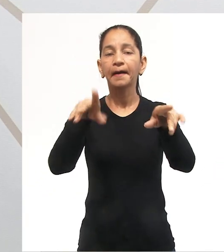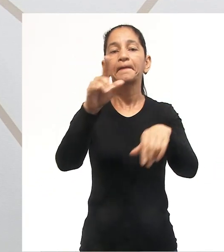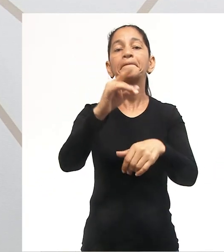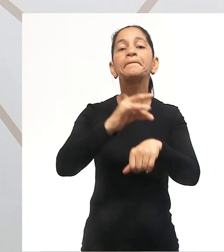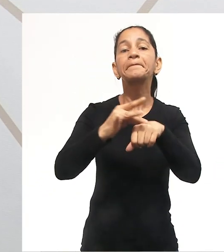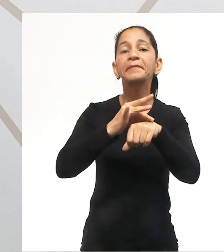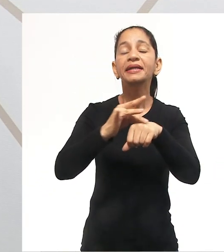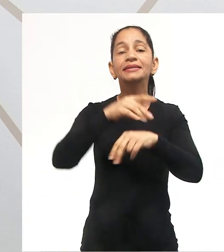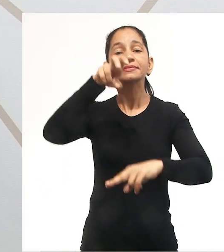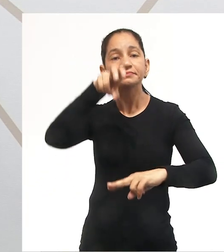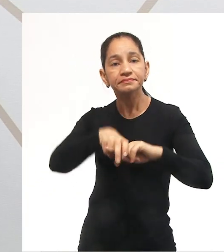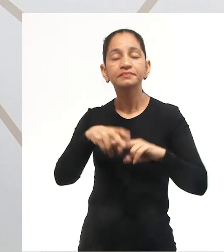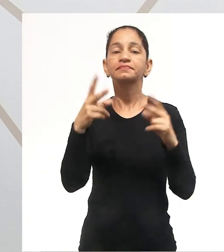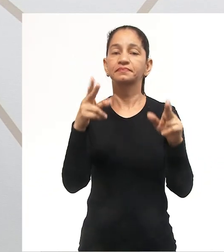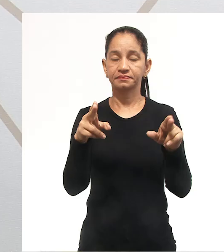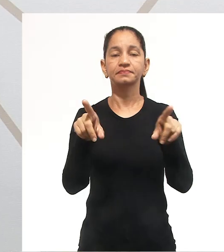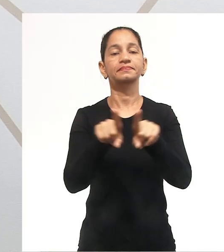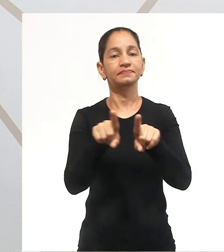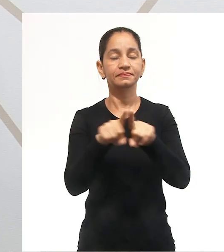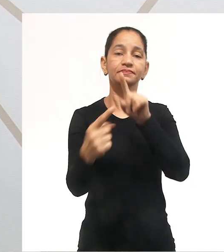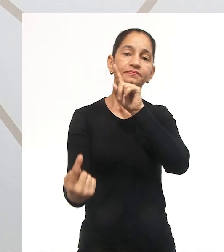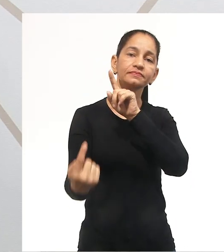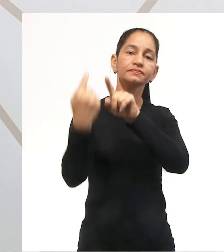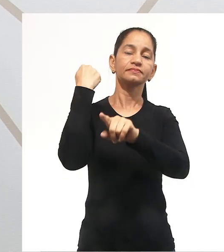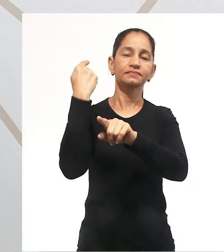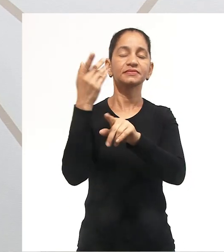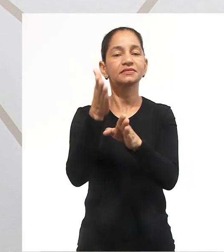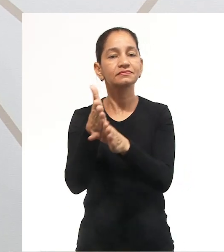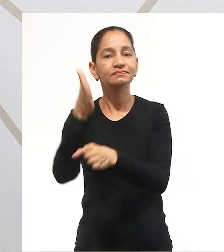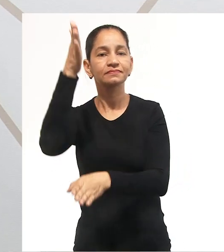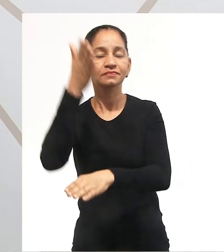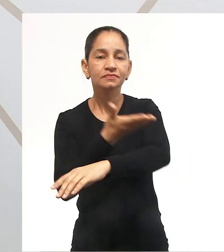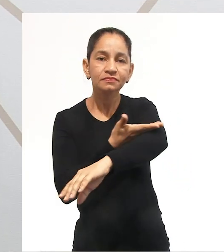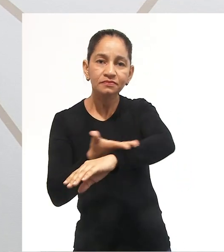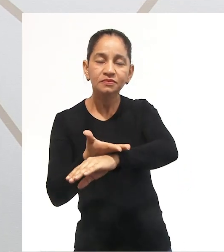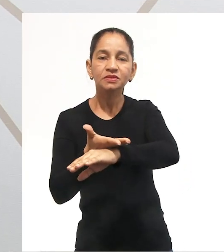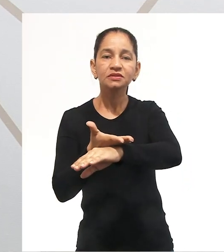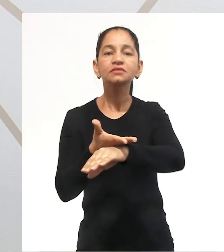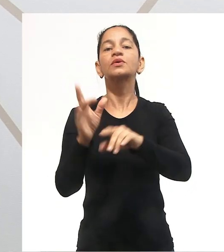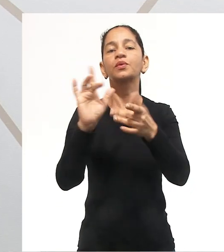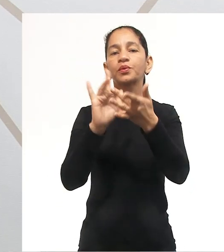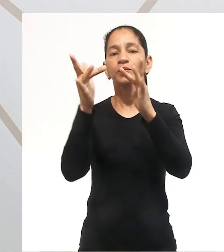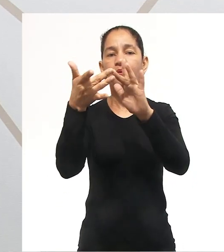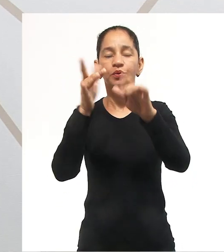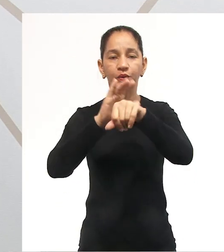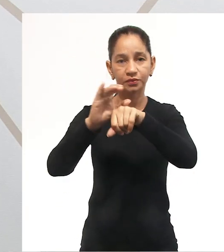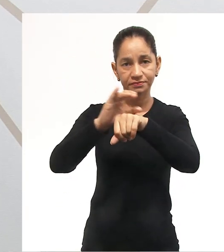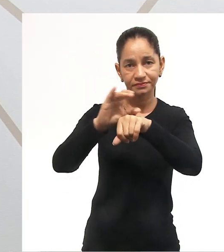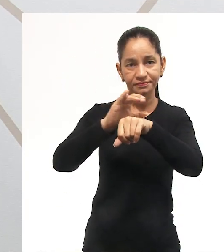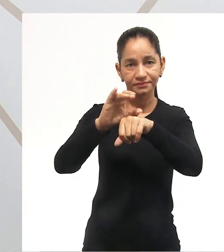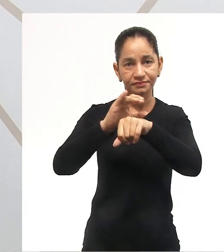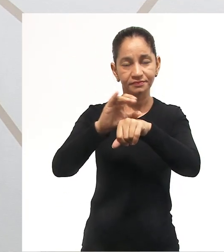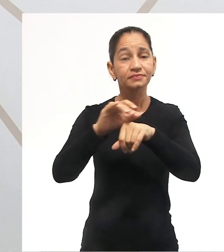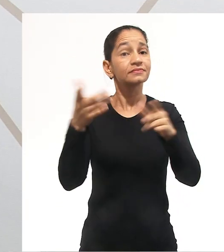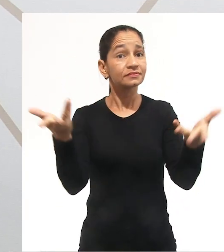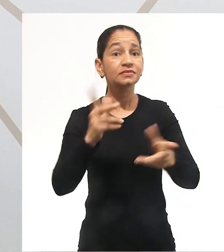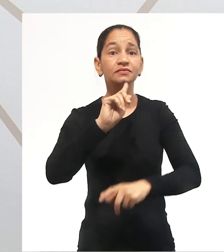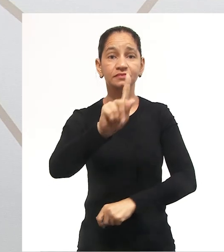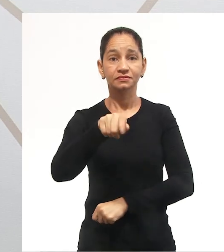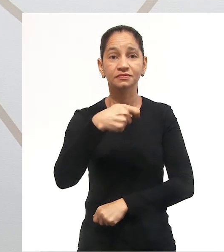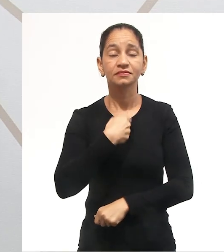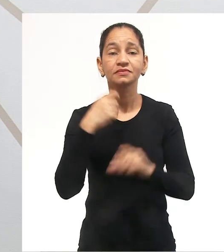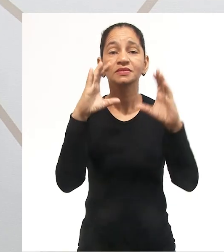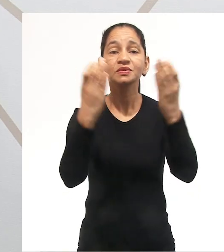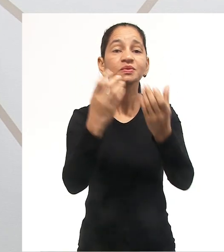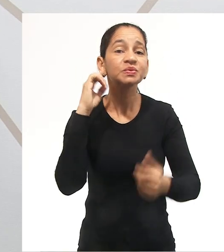uma cadeira também preta. Ao fundo está a plotagem dos estúdios com tons branco e conectores cinza. E o meu sinal